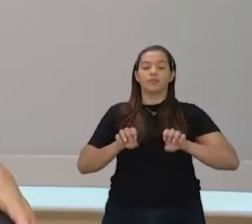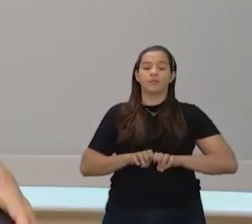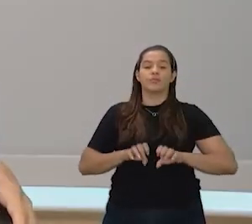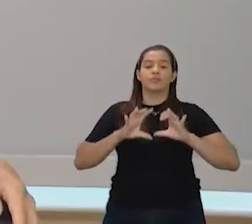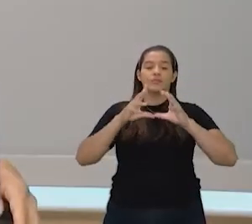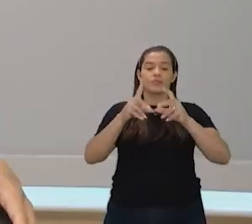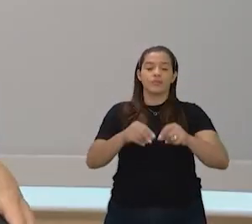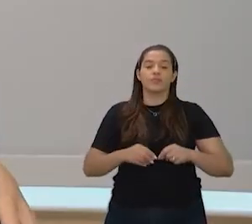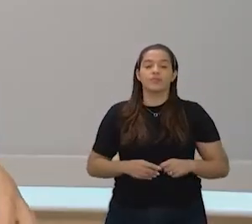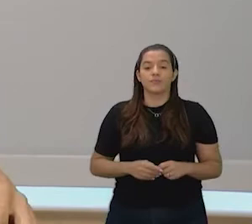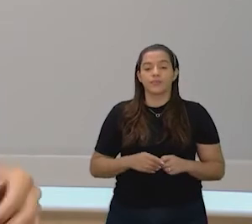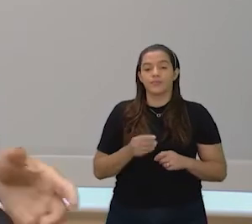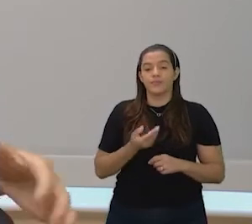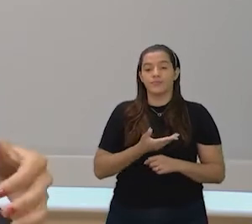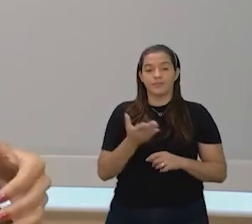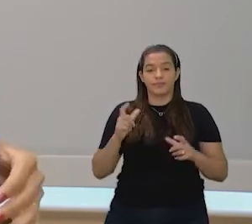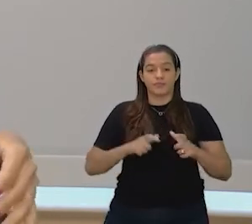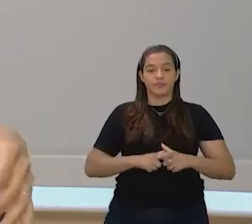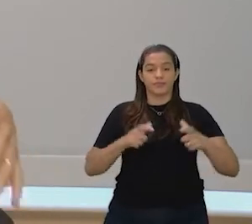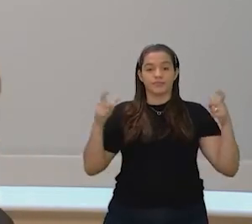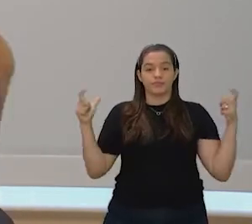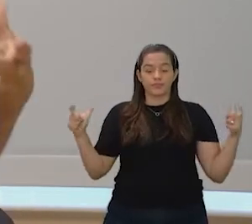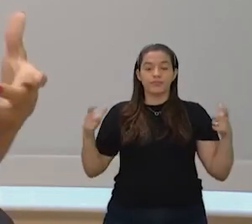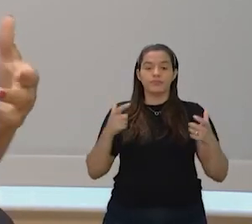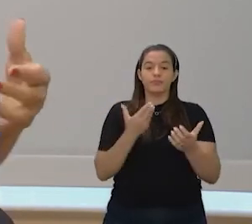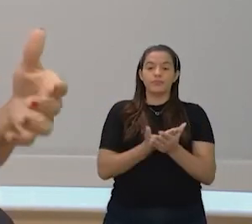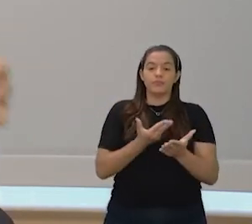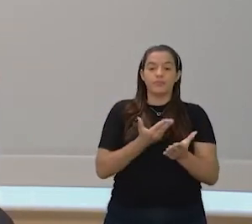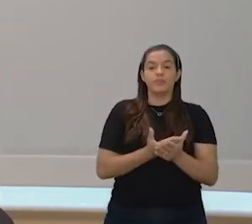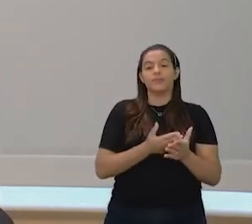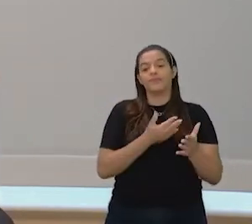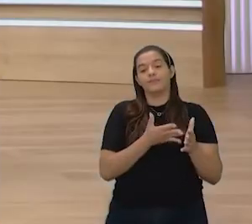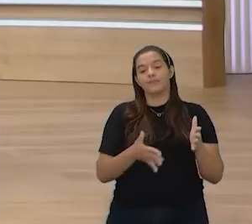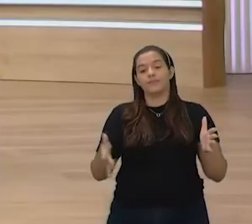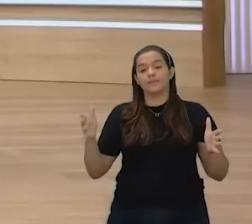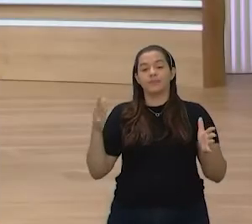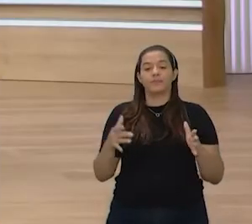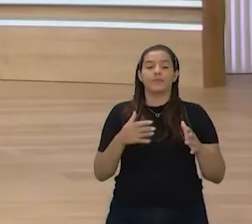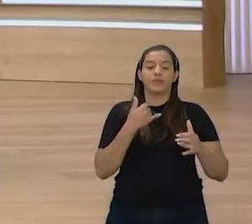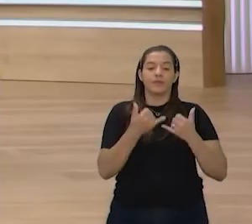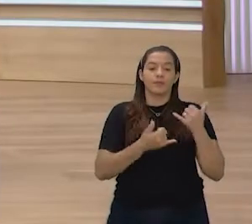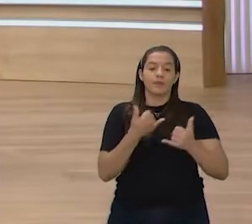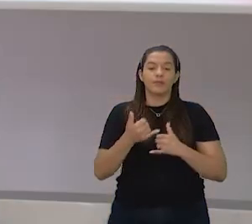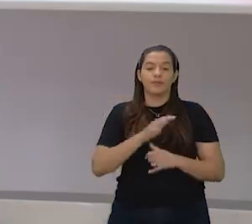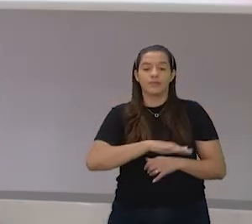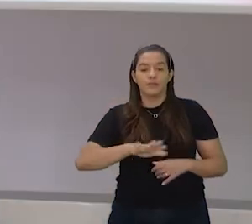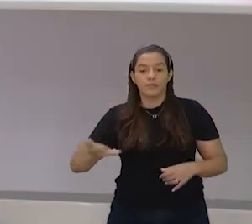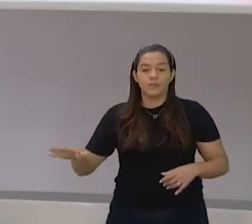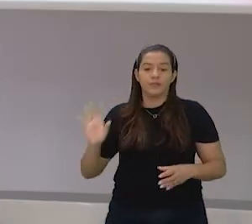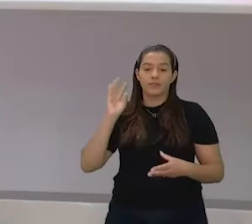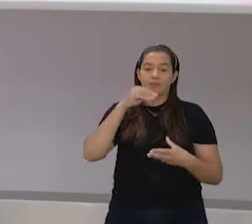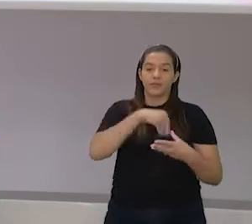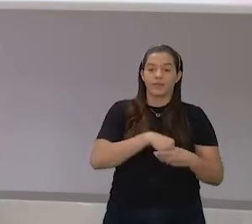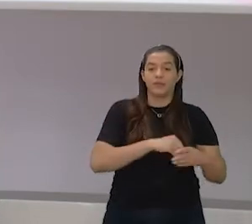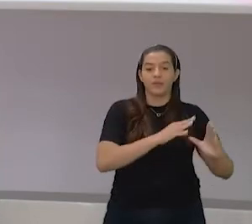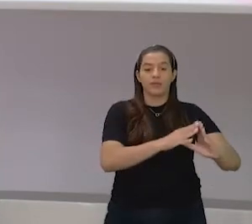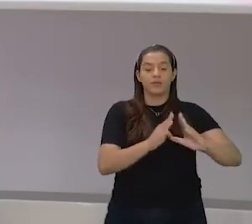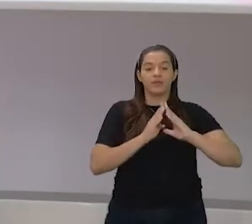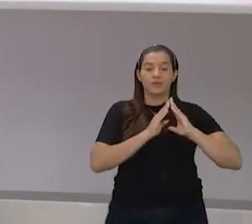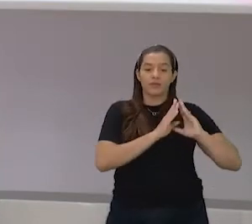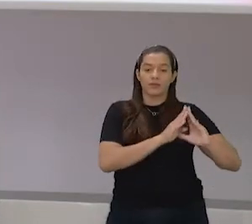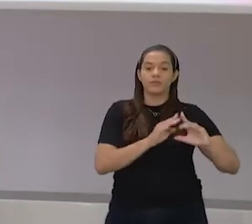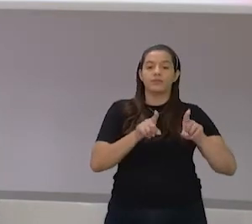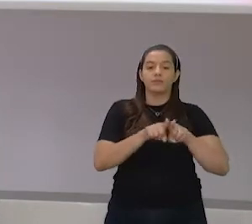estruturas. Exato. E isso talvez ampliasse mais o repertório das crianças, dos estudantes. Porque está ali na comunidade também, né? Se está